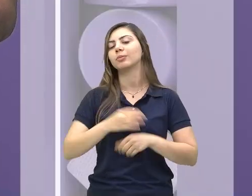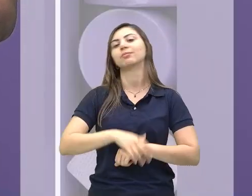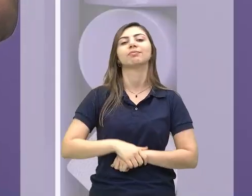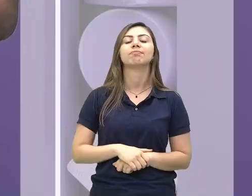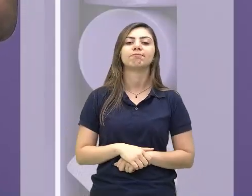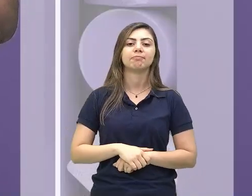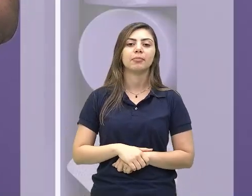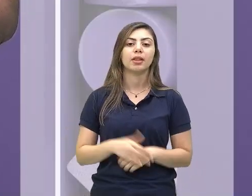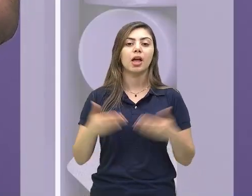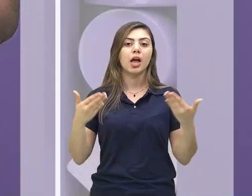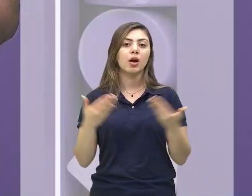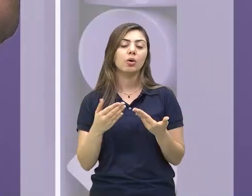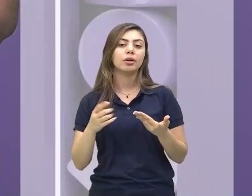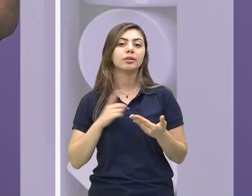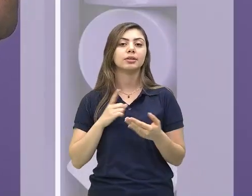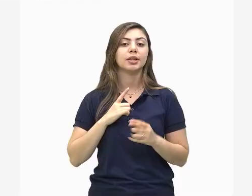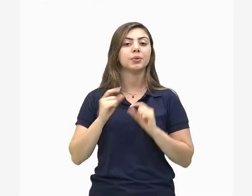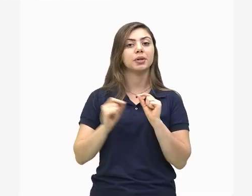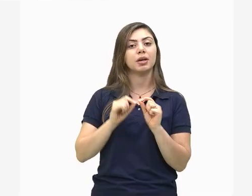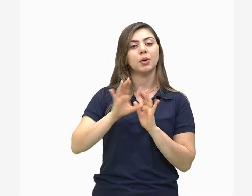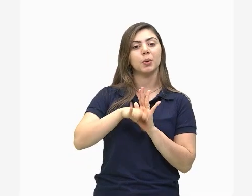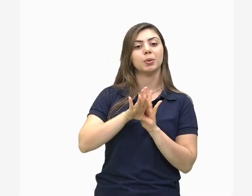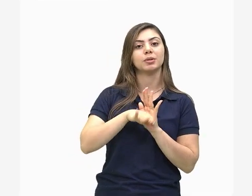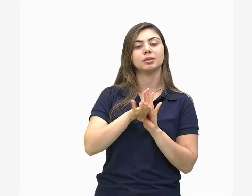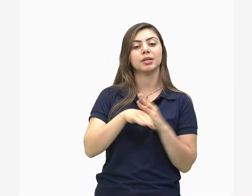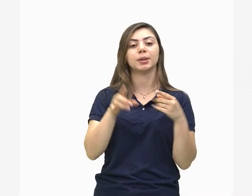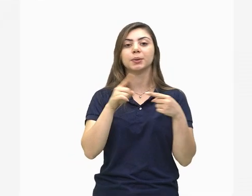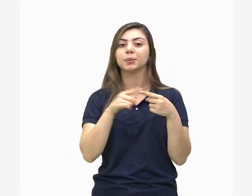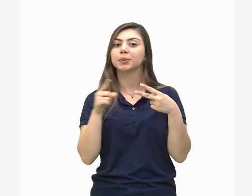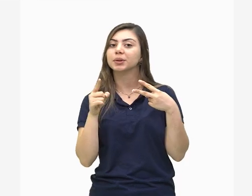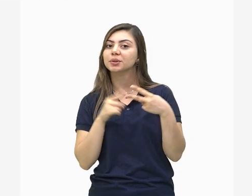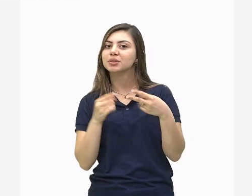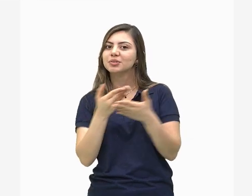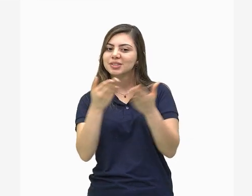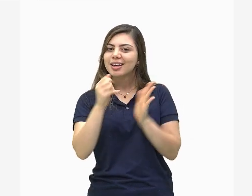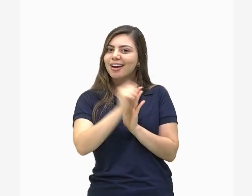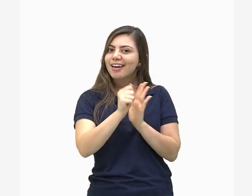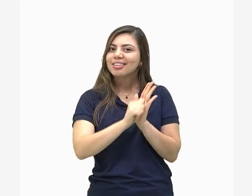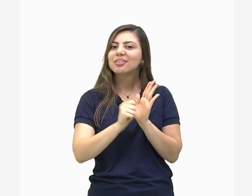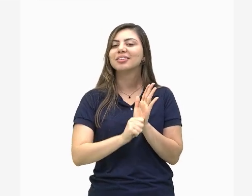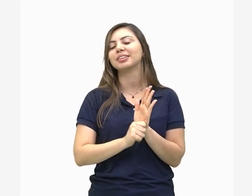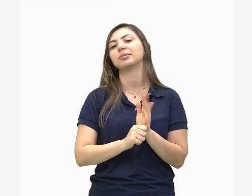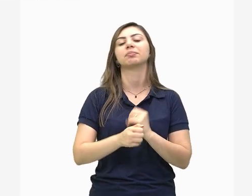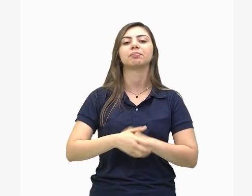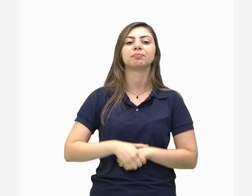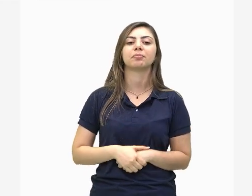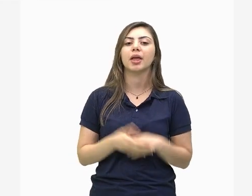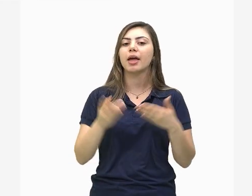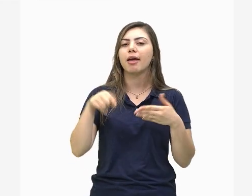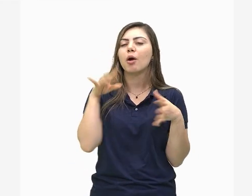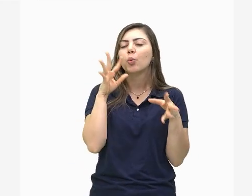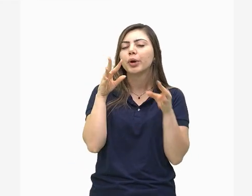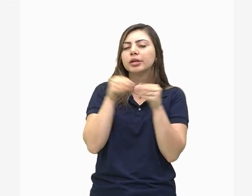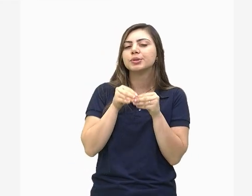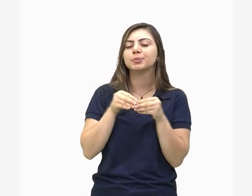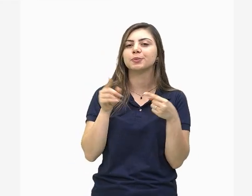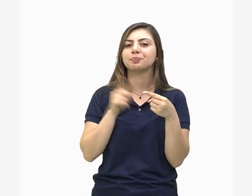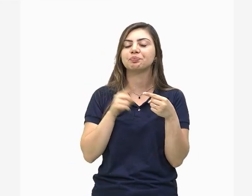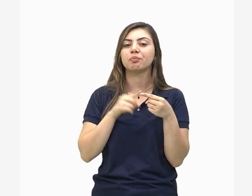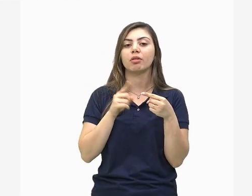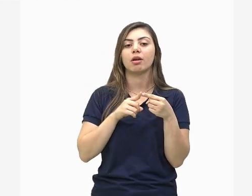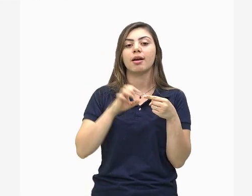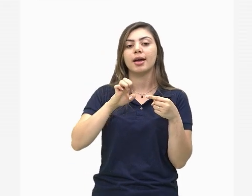poderíamos anotar dois conceitos básicos. Anota aí, rapidinho. Nós poderíamos resumir o seguinte, que a